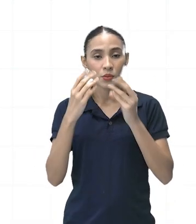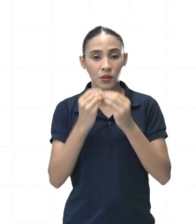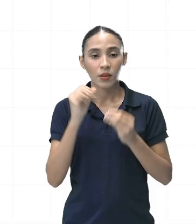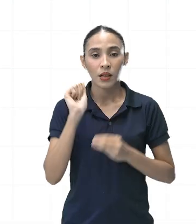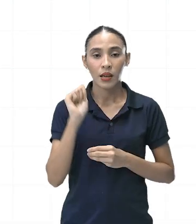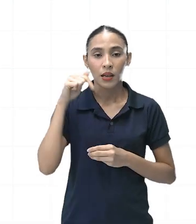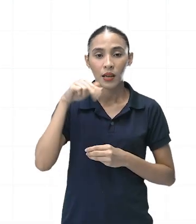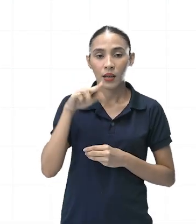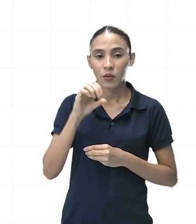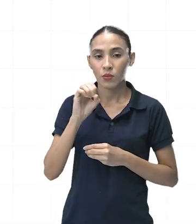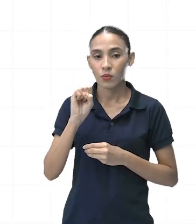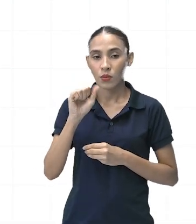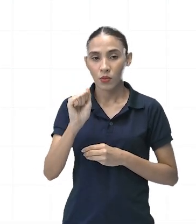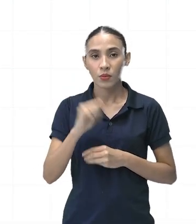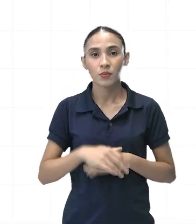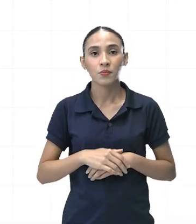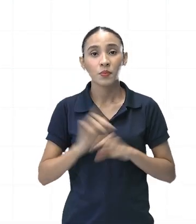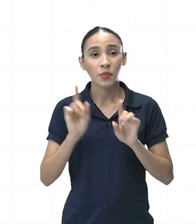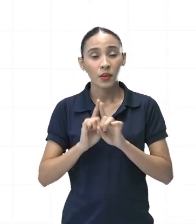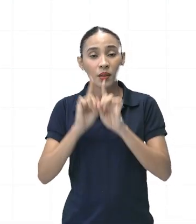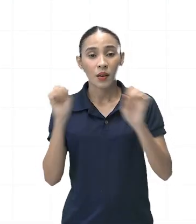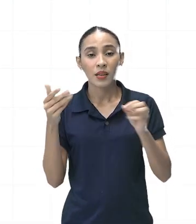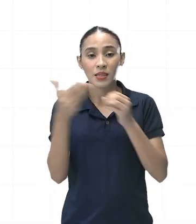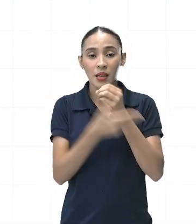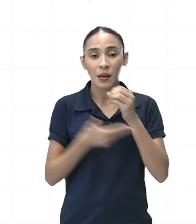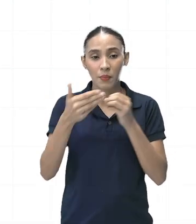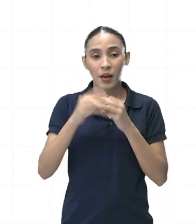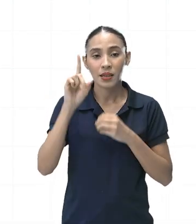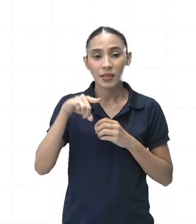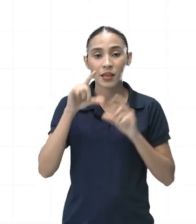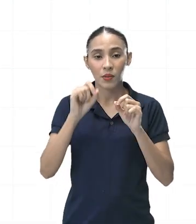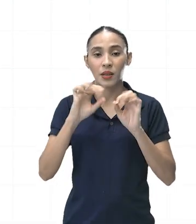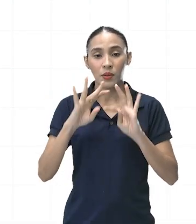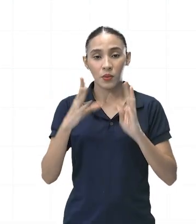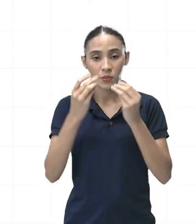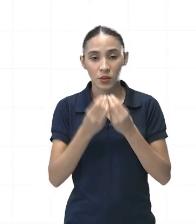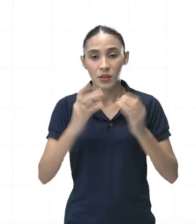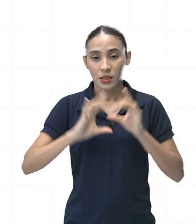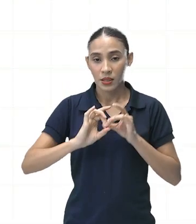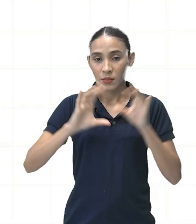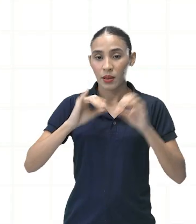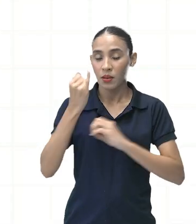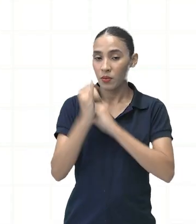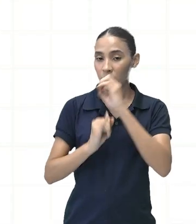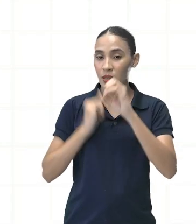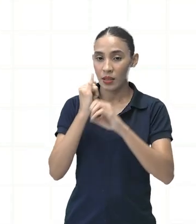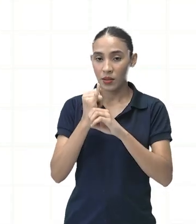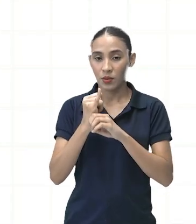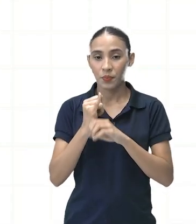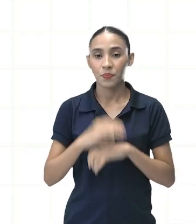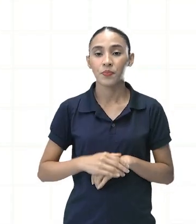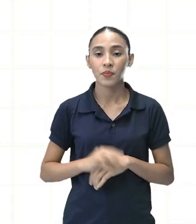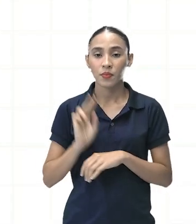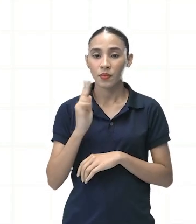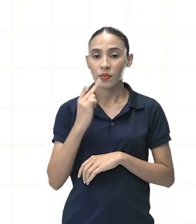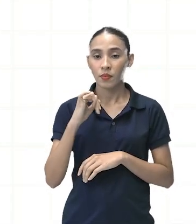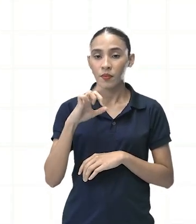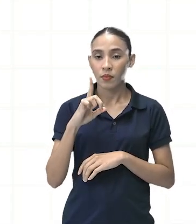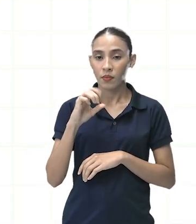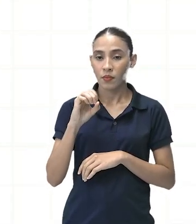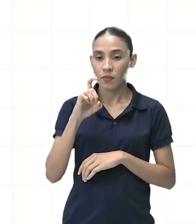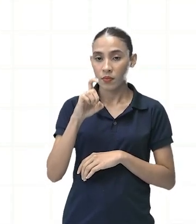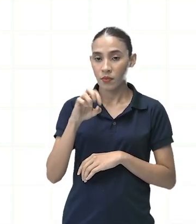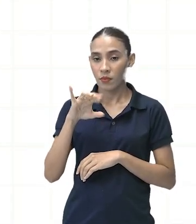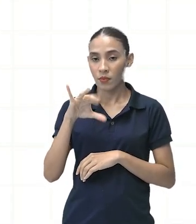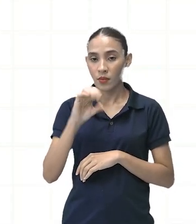solução aquosa. Já as bases são os compostos que liberam os íons